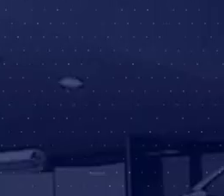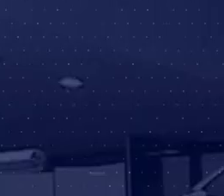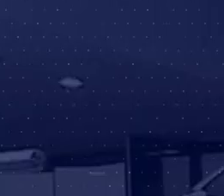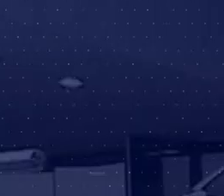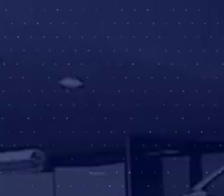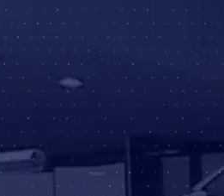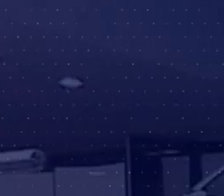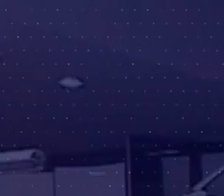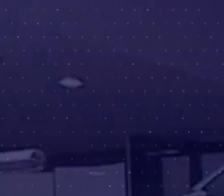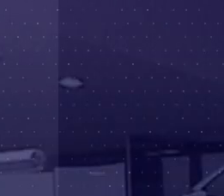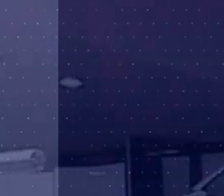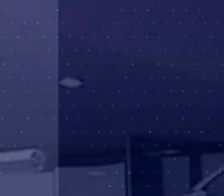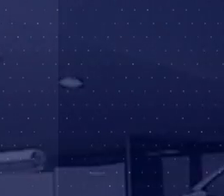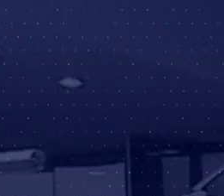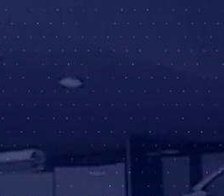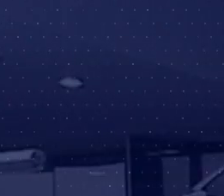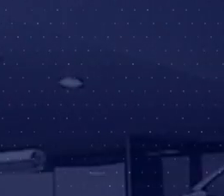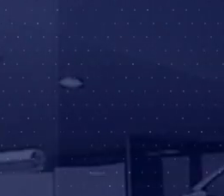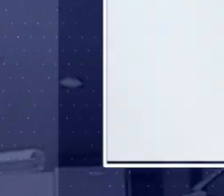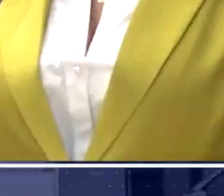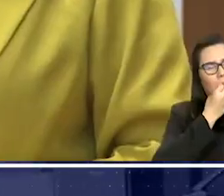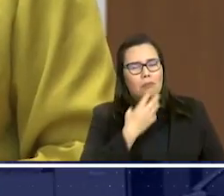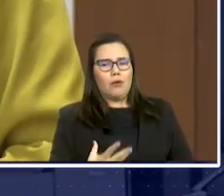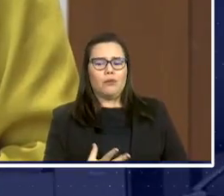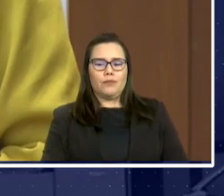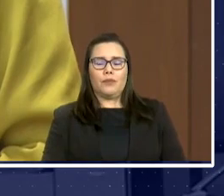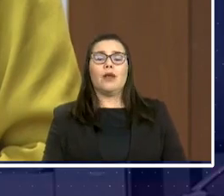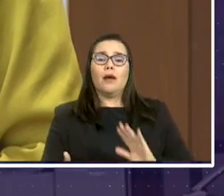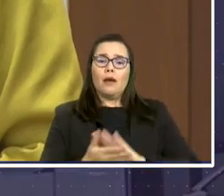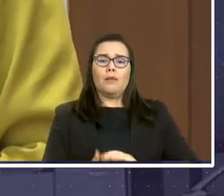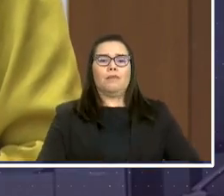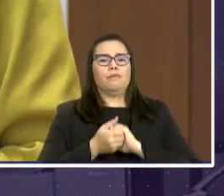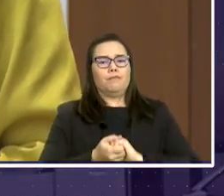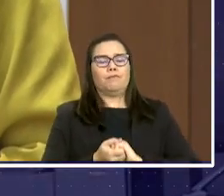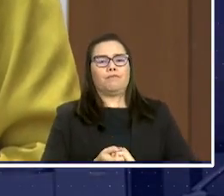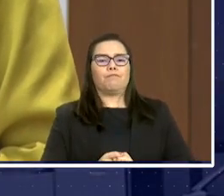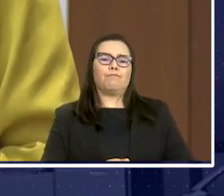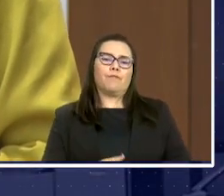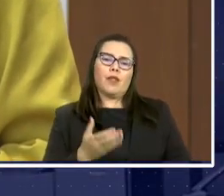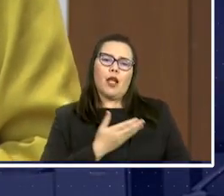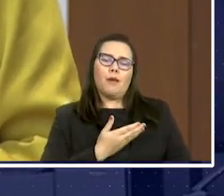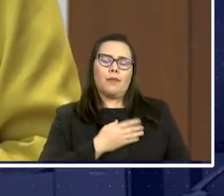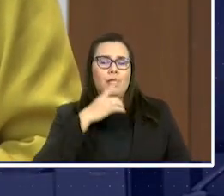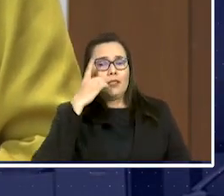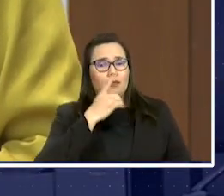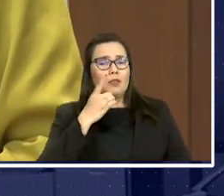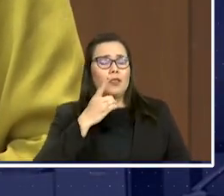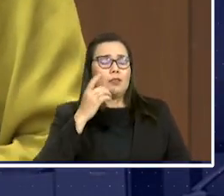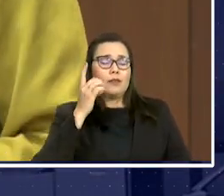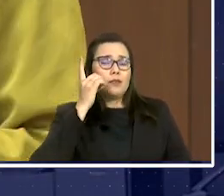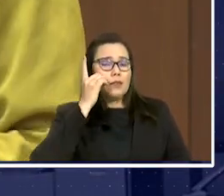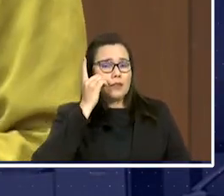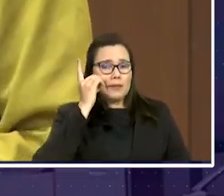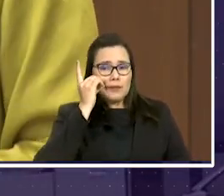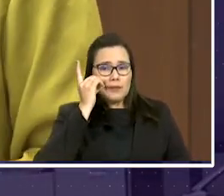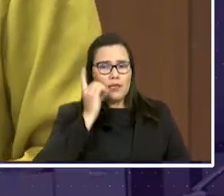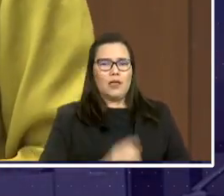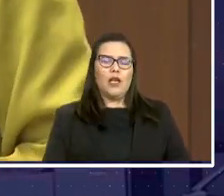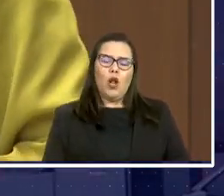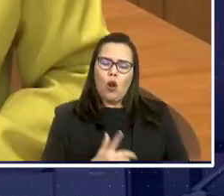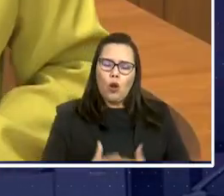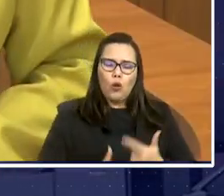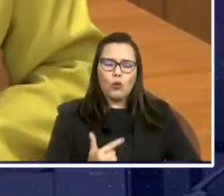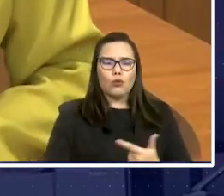Olá, a deputada Cláudia Cotinho solicitou com meia de indicação a implantação de um polo de apoio presencial da UEMA no